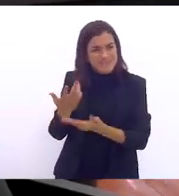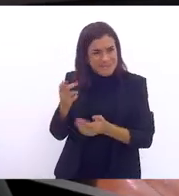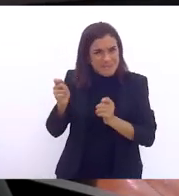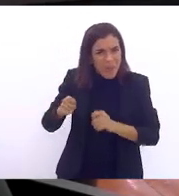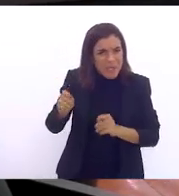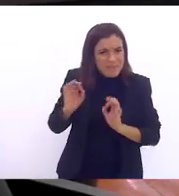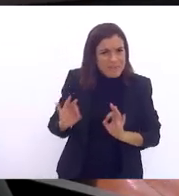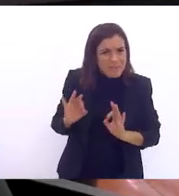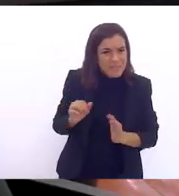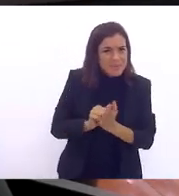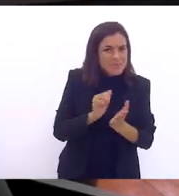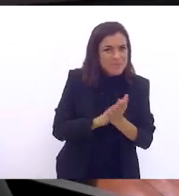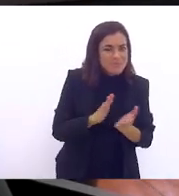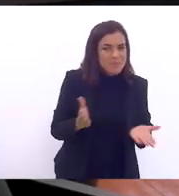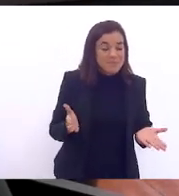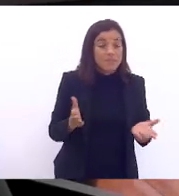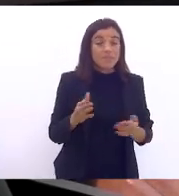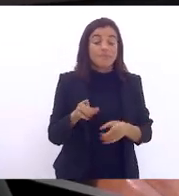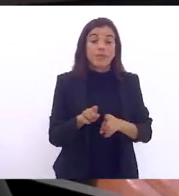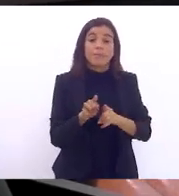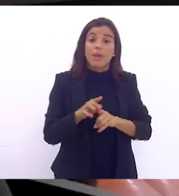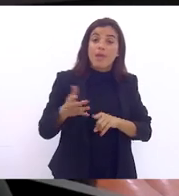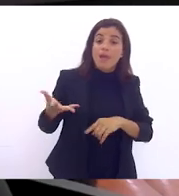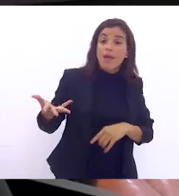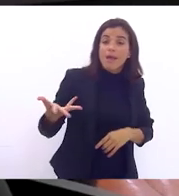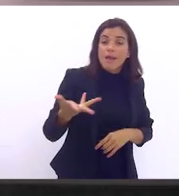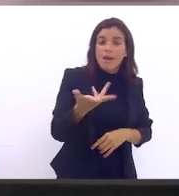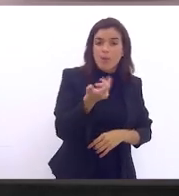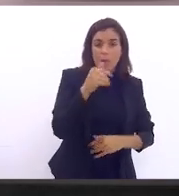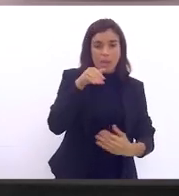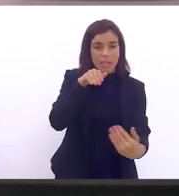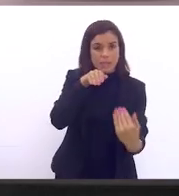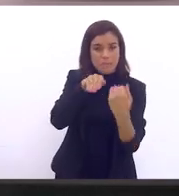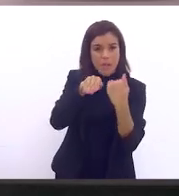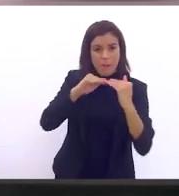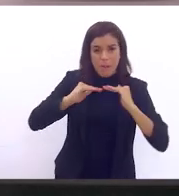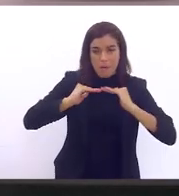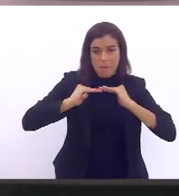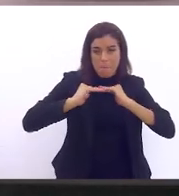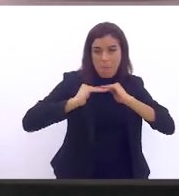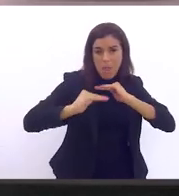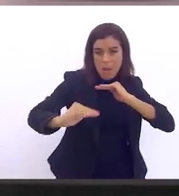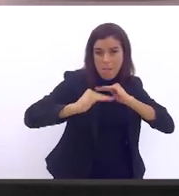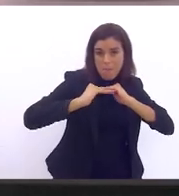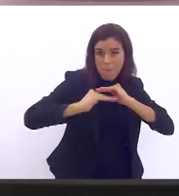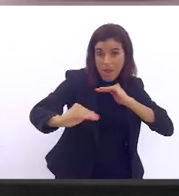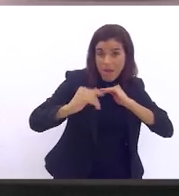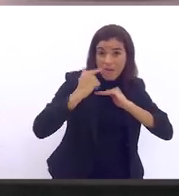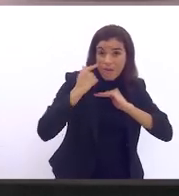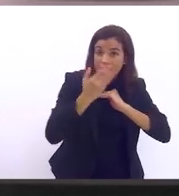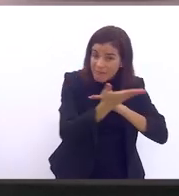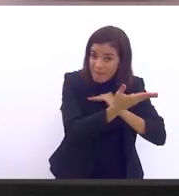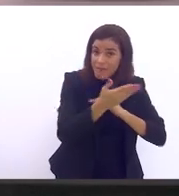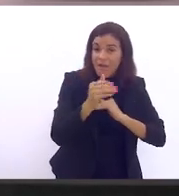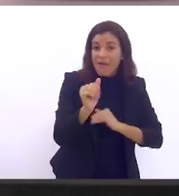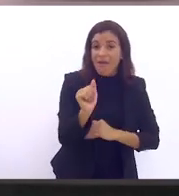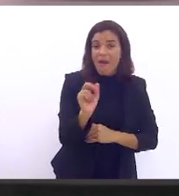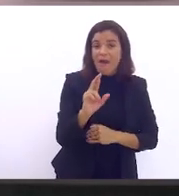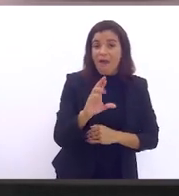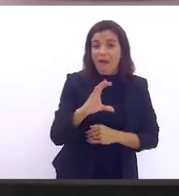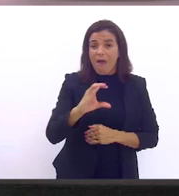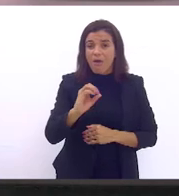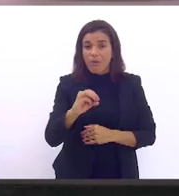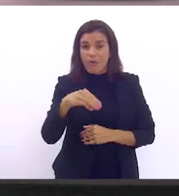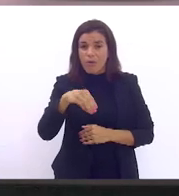quanto a a qualidade da rodovia que vocês colocaram aí se vocês deram uma passadinha no arco Metropolitano e que foi privatizado